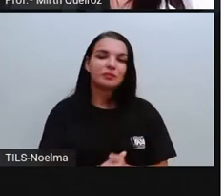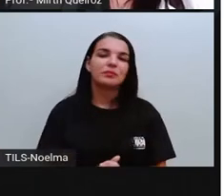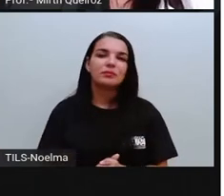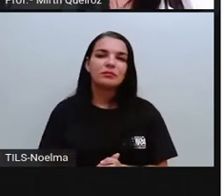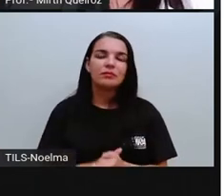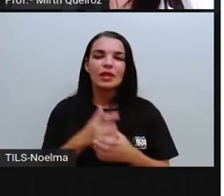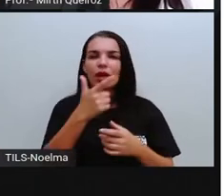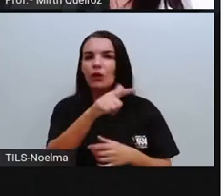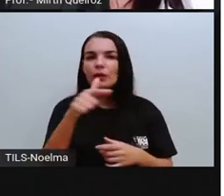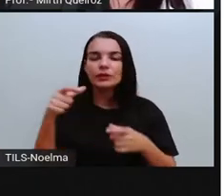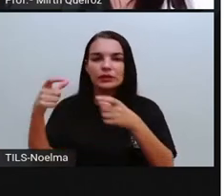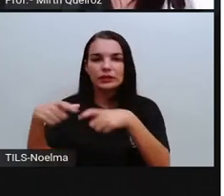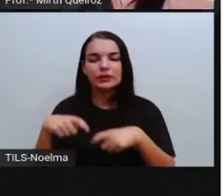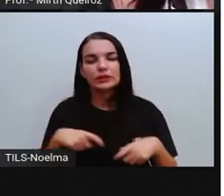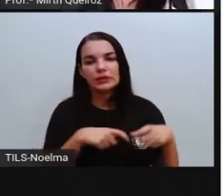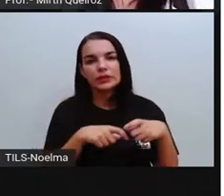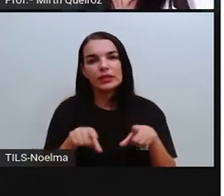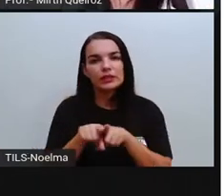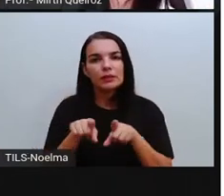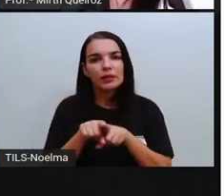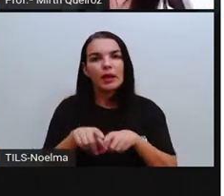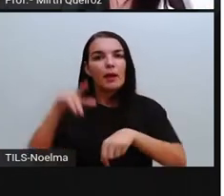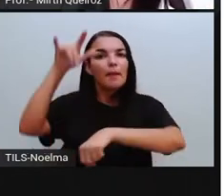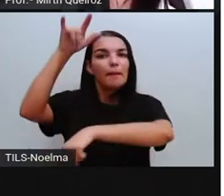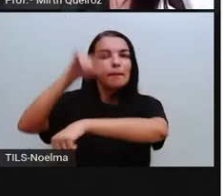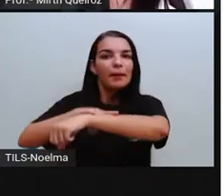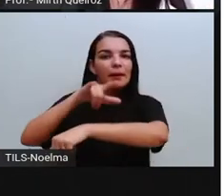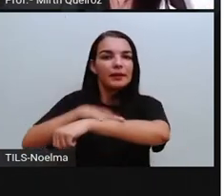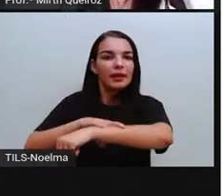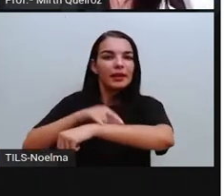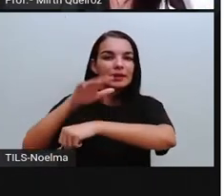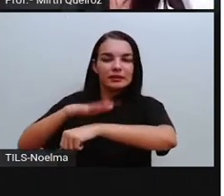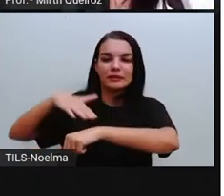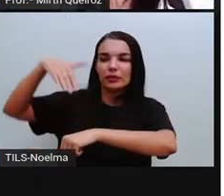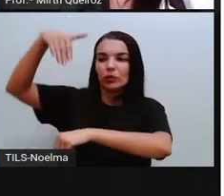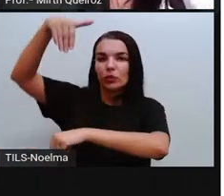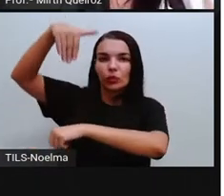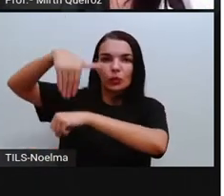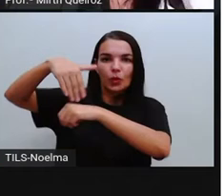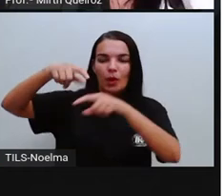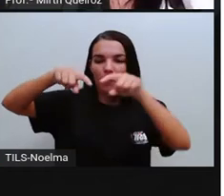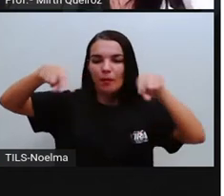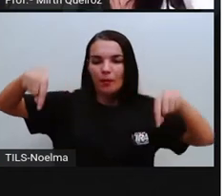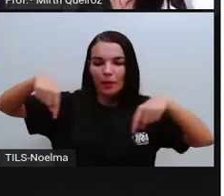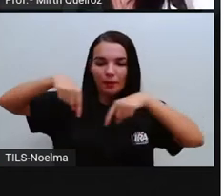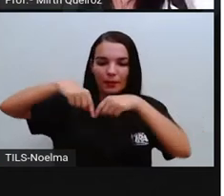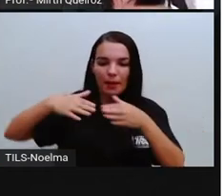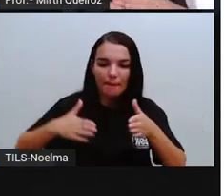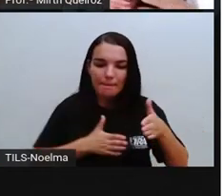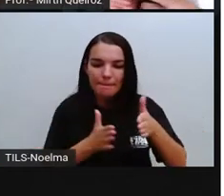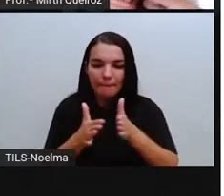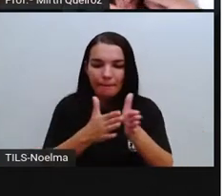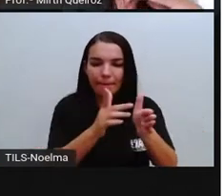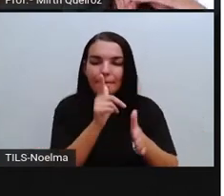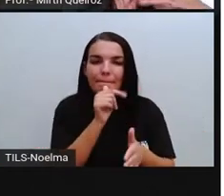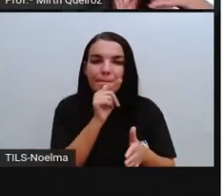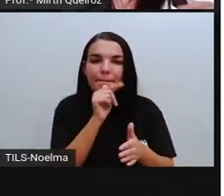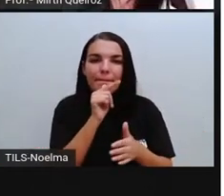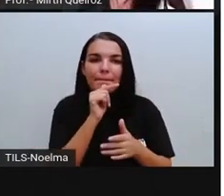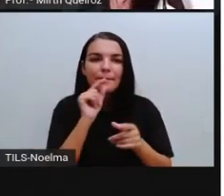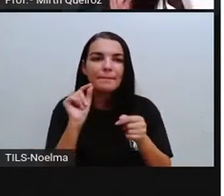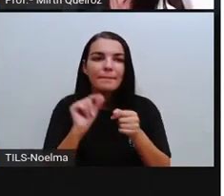dentre vários outros lugares, em cima de um banheiro, numa praça próxima ao rio, ele colocou, fez